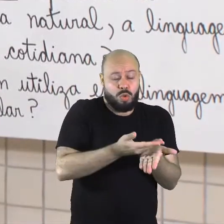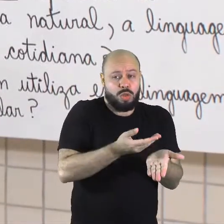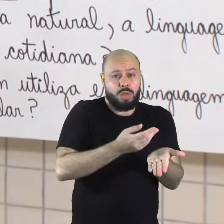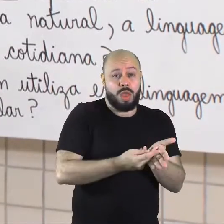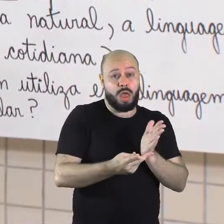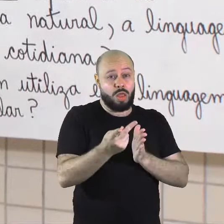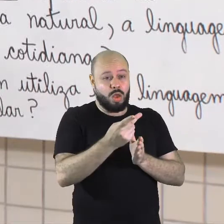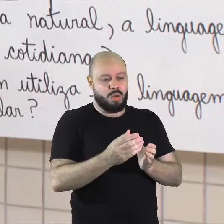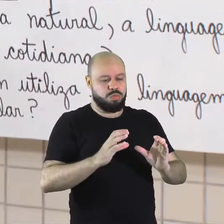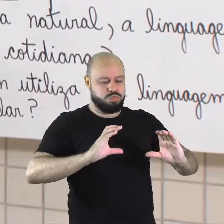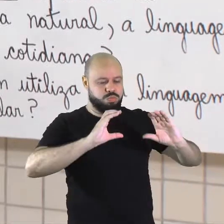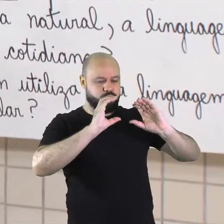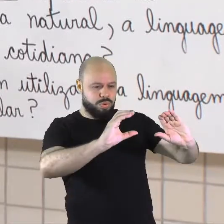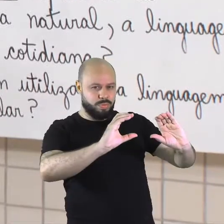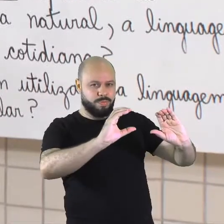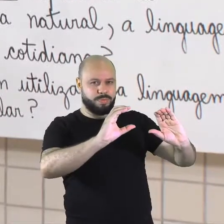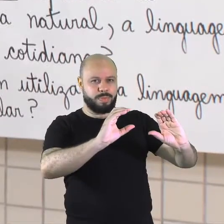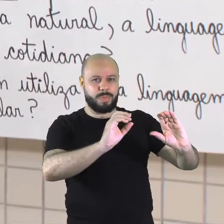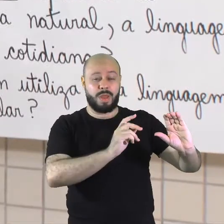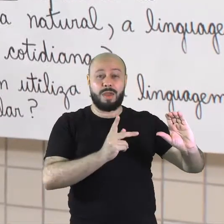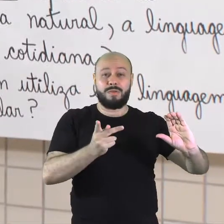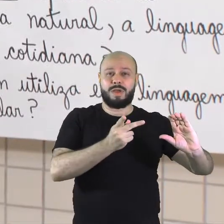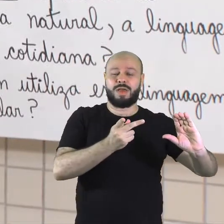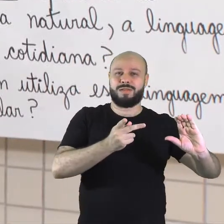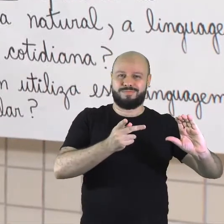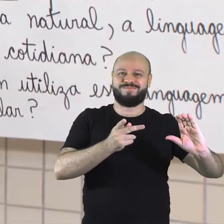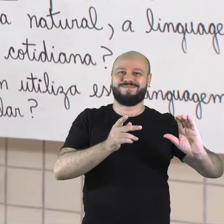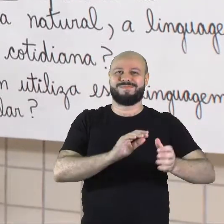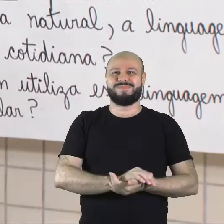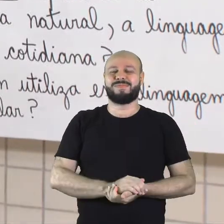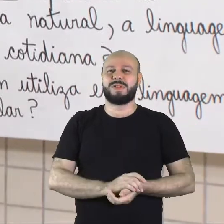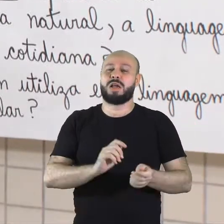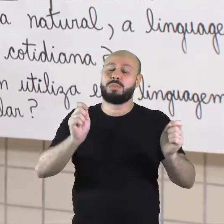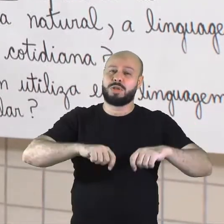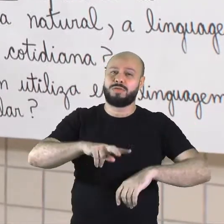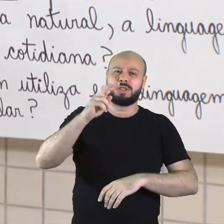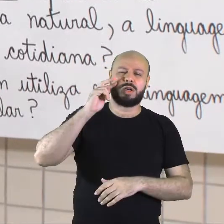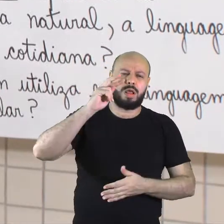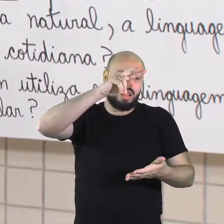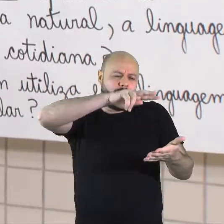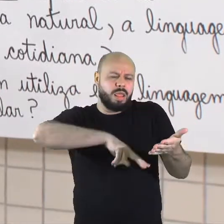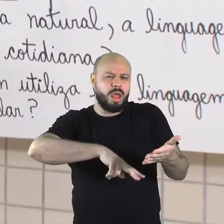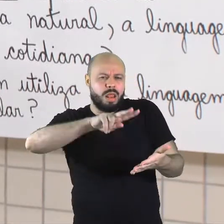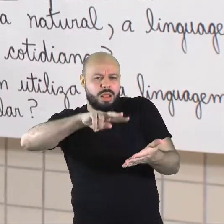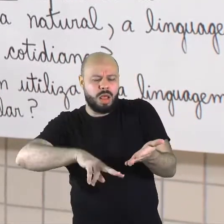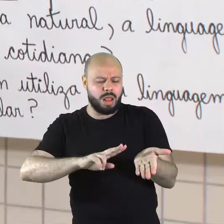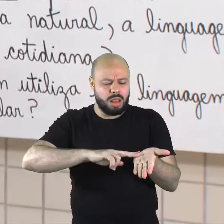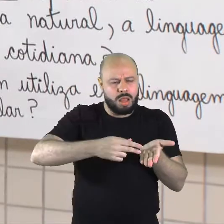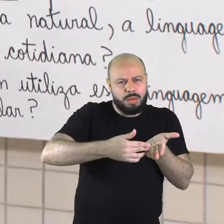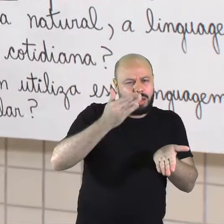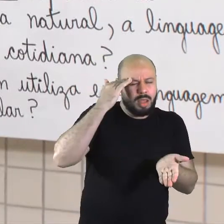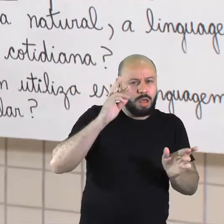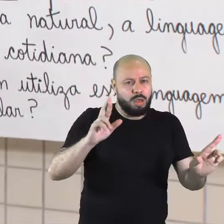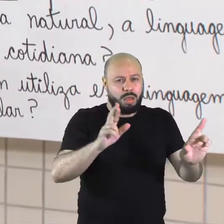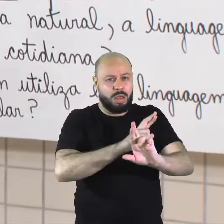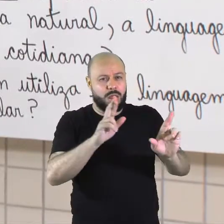né, os 2 poemas juntos, porque é justamente para a gente ler, interpretar e tentar